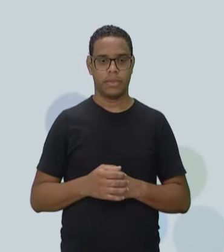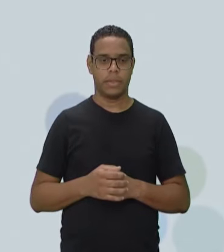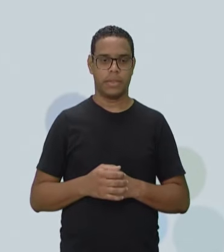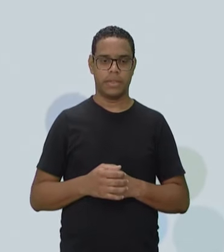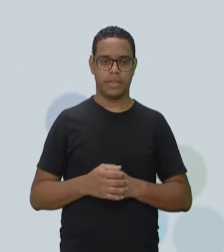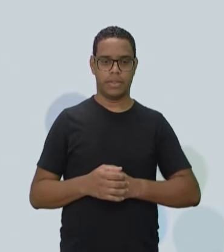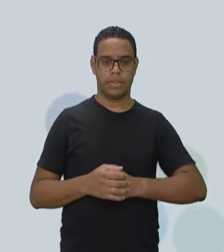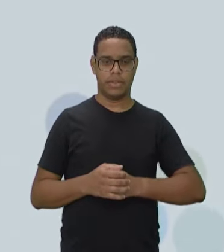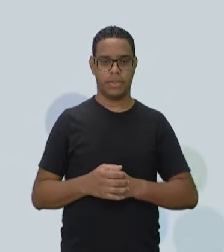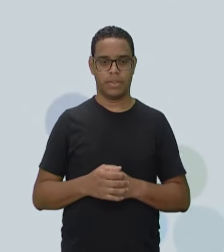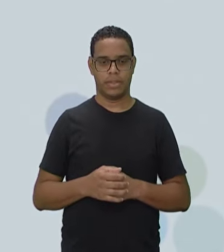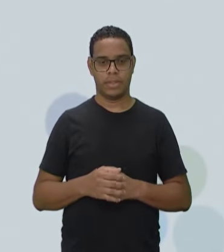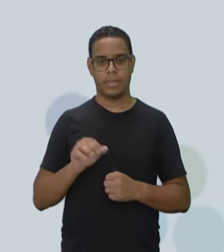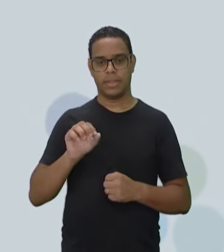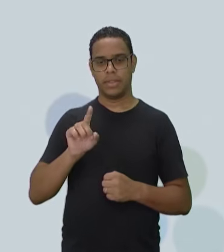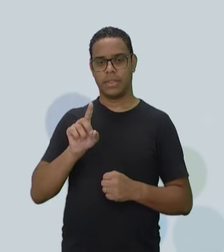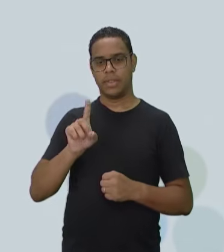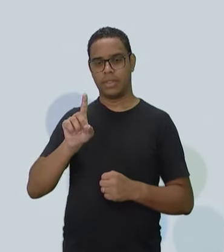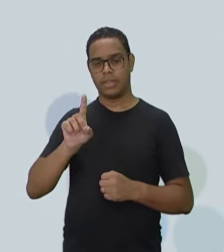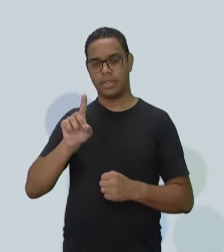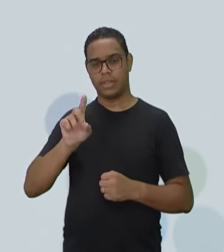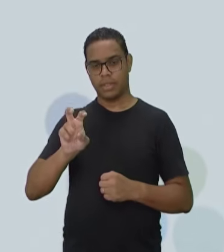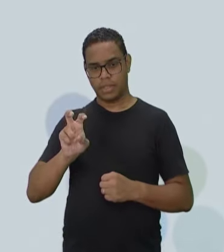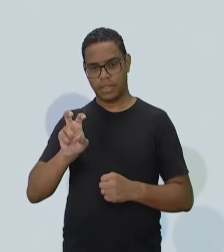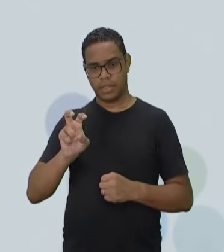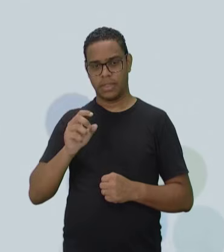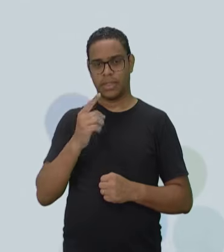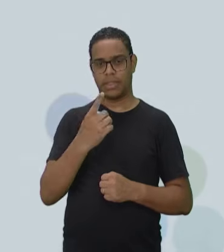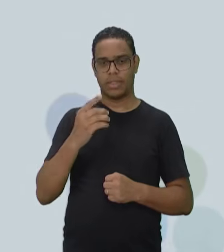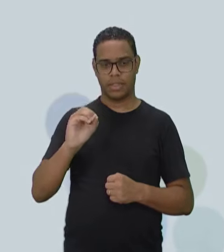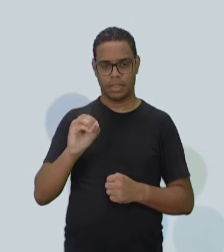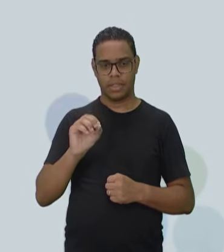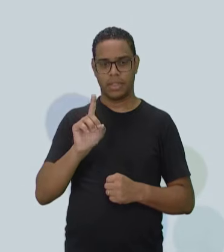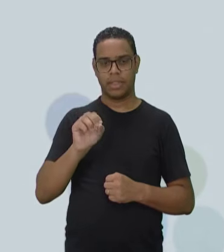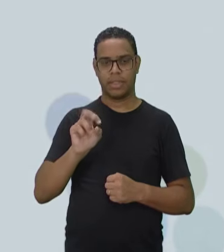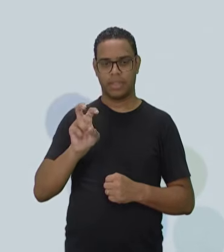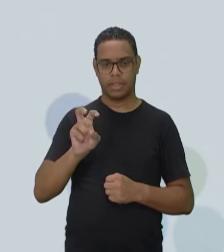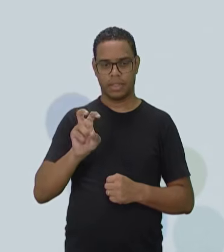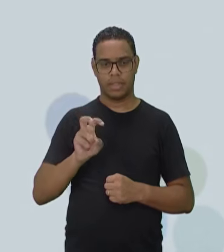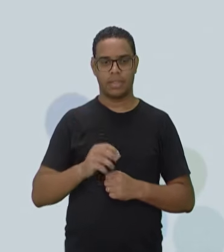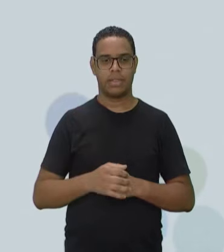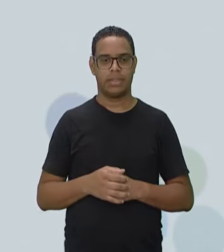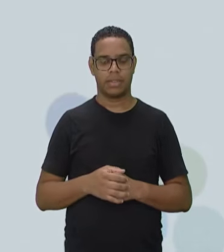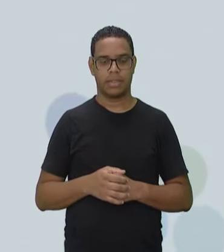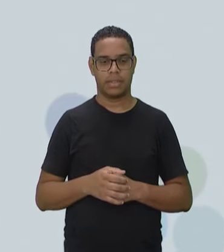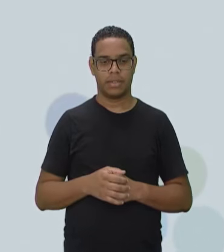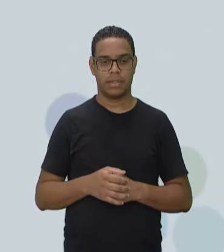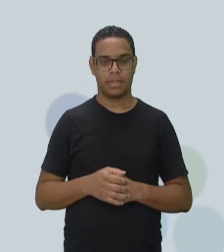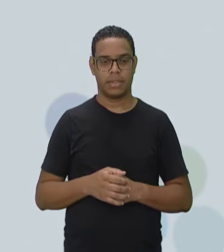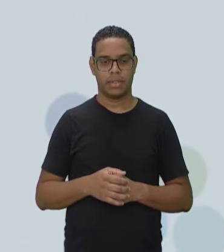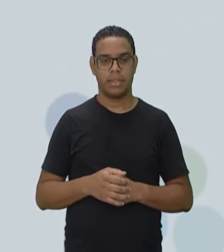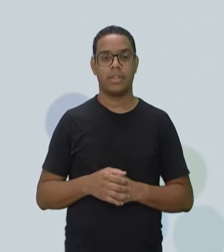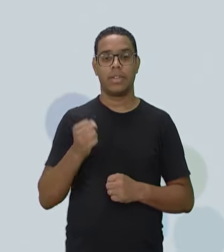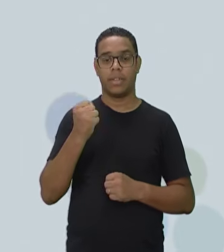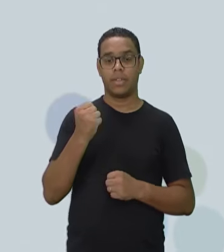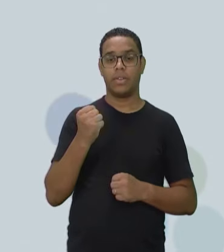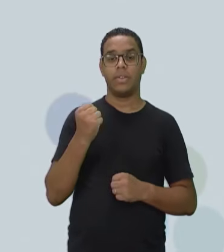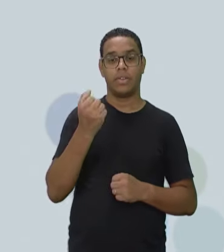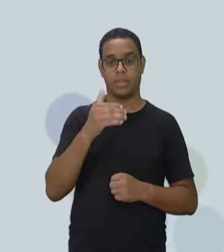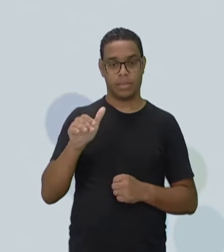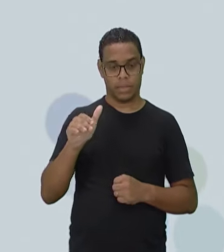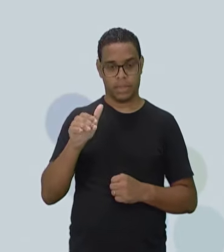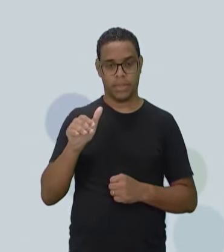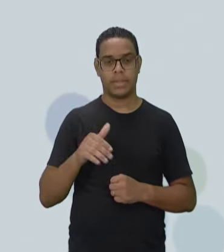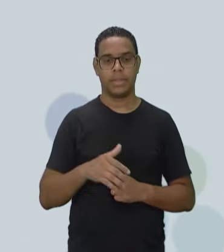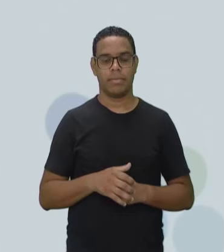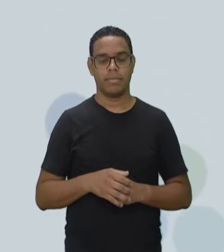Errou. 115, 110, 105 minutos aqui. Ela chegou às 8h30